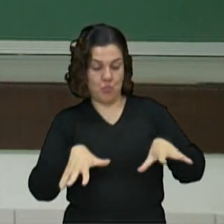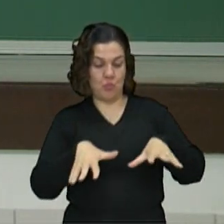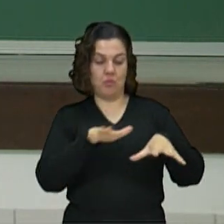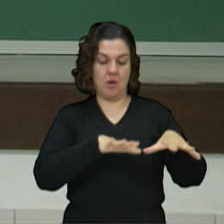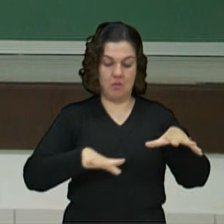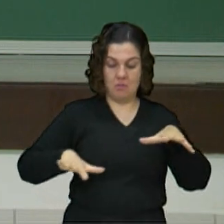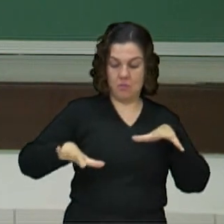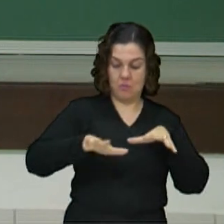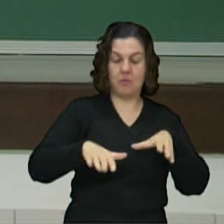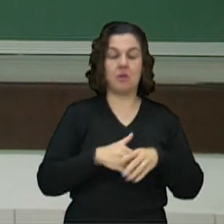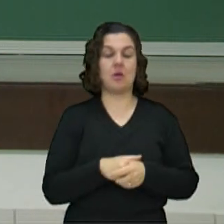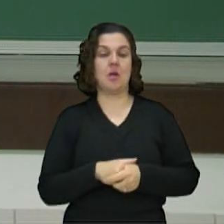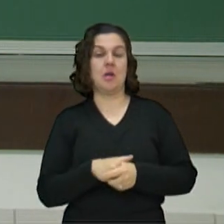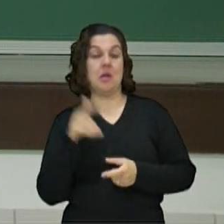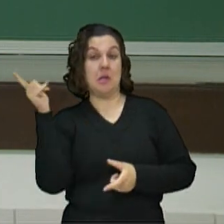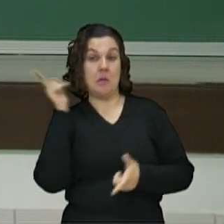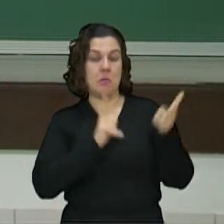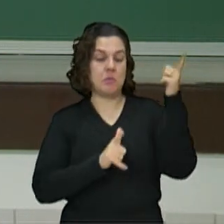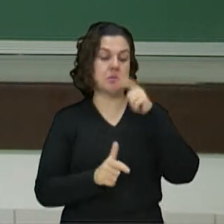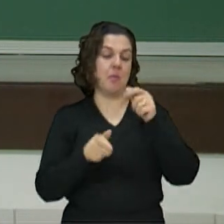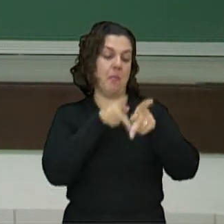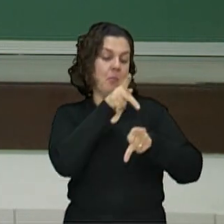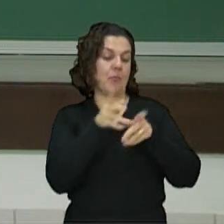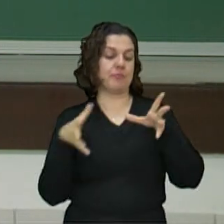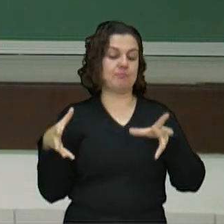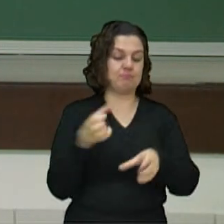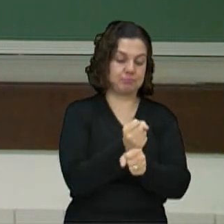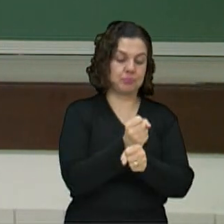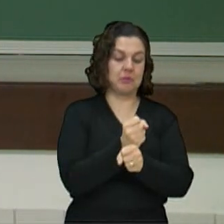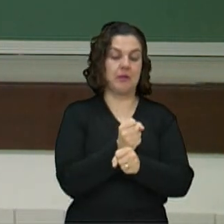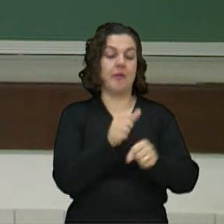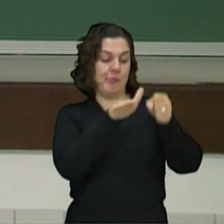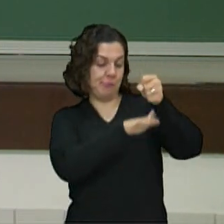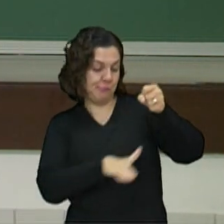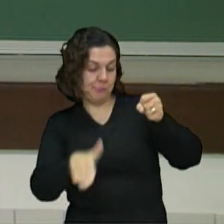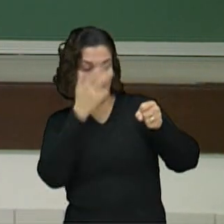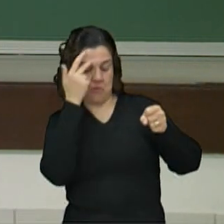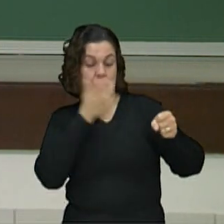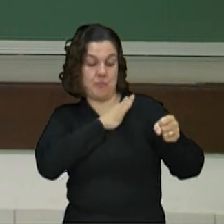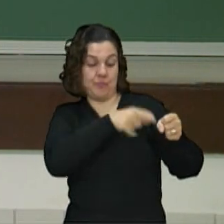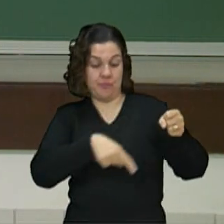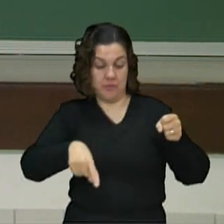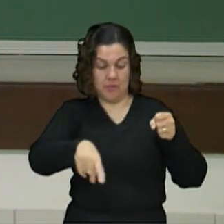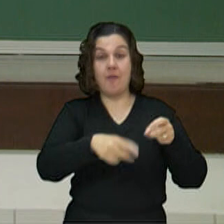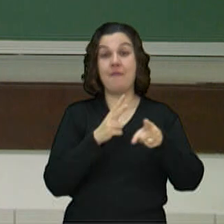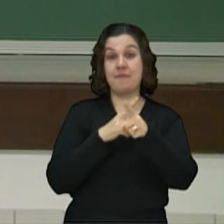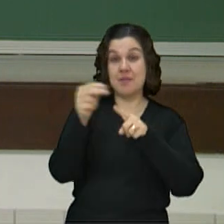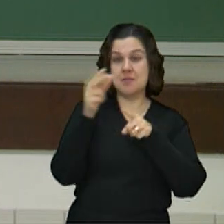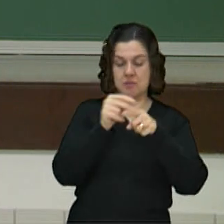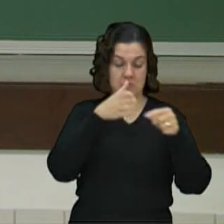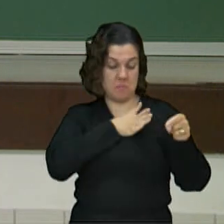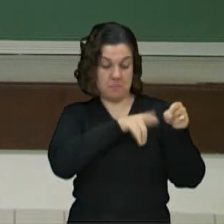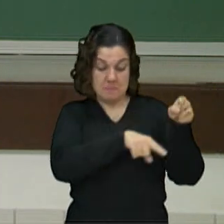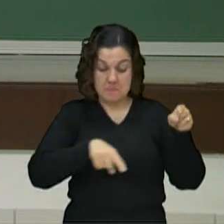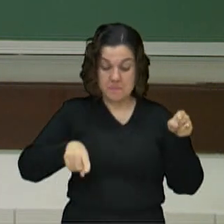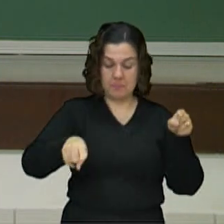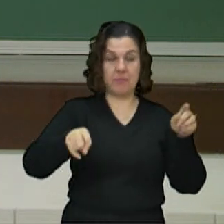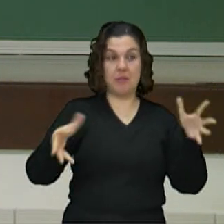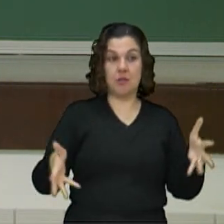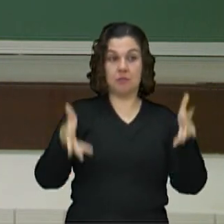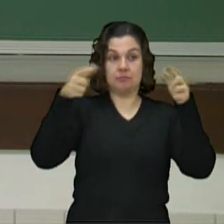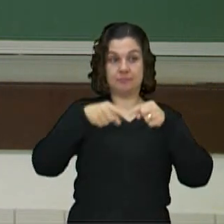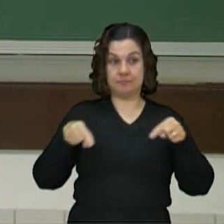expandir territórios, conquistar povos inimigos, subjugar os inimigos. Então, vencer os inimigos todos e